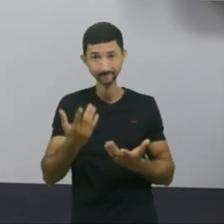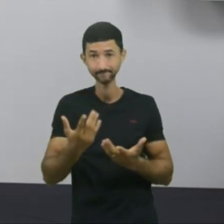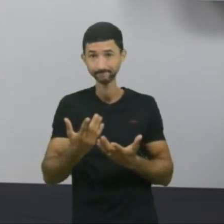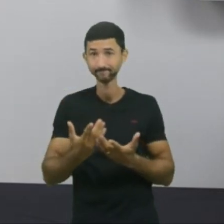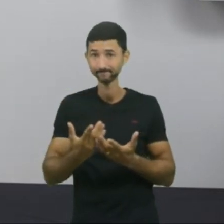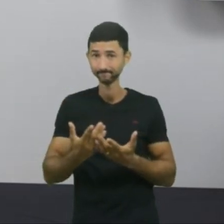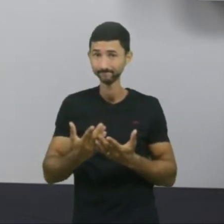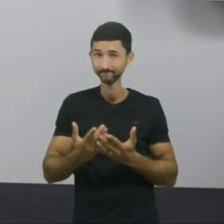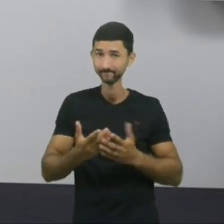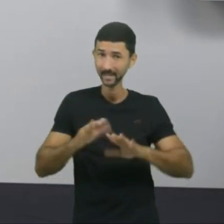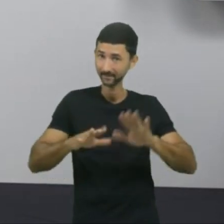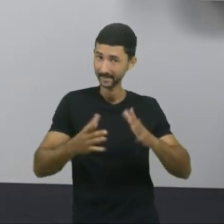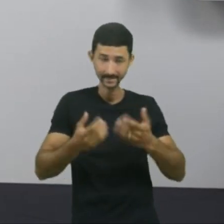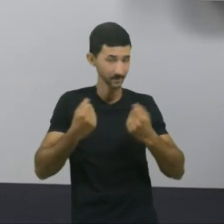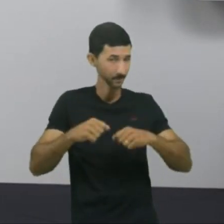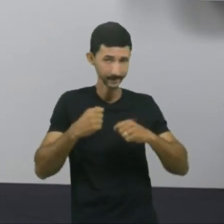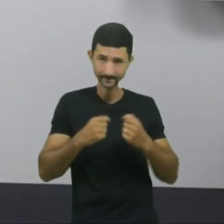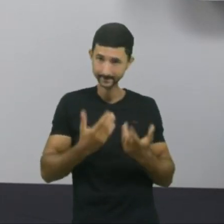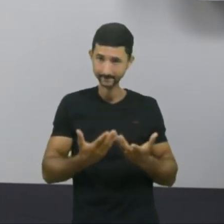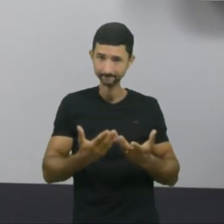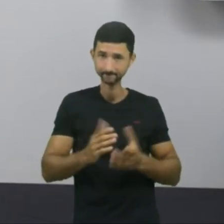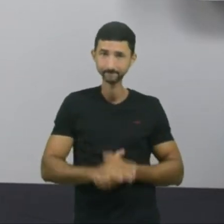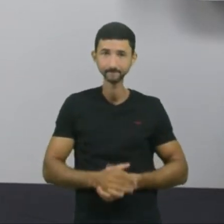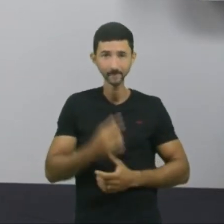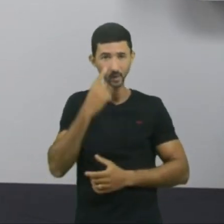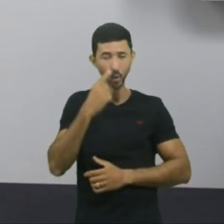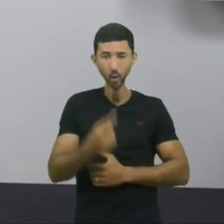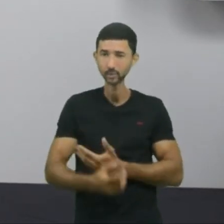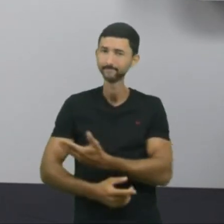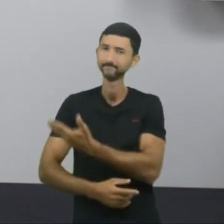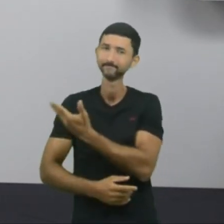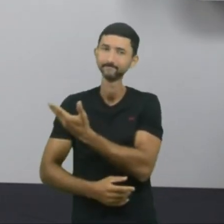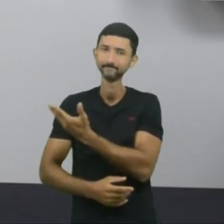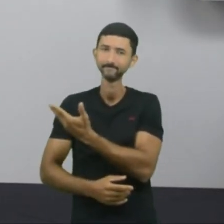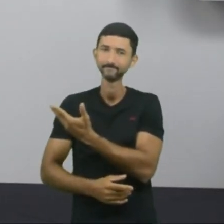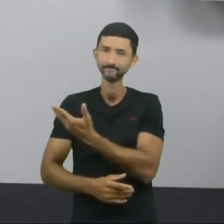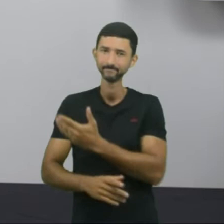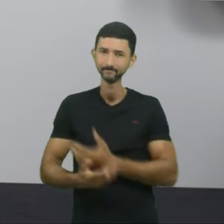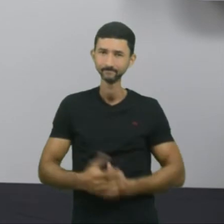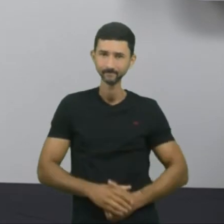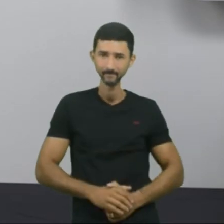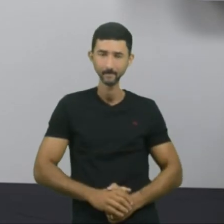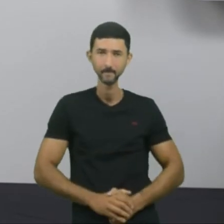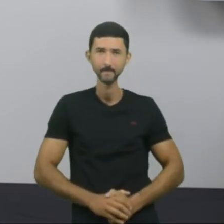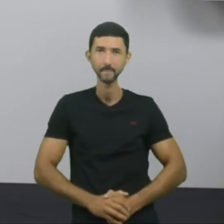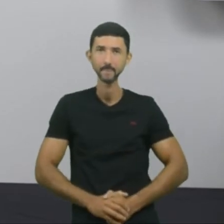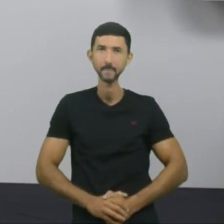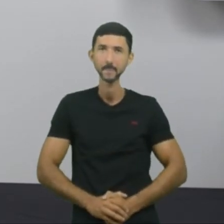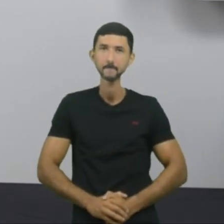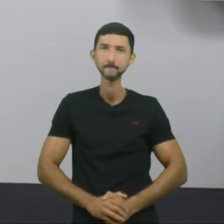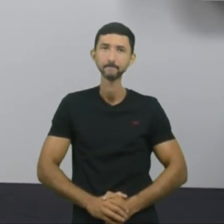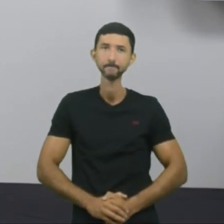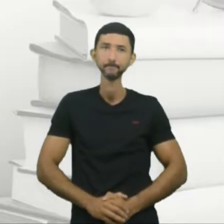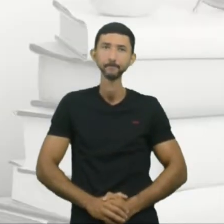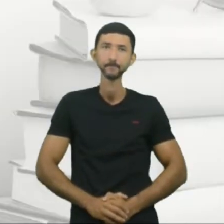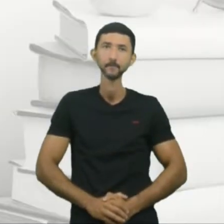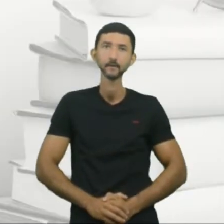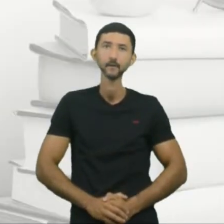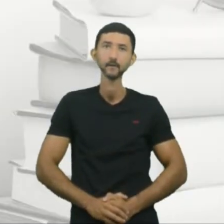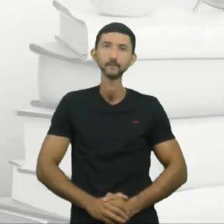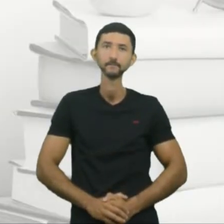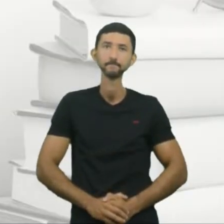sempre está precisando. Mas olhem aqui na tela, continuando eu vou falar de juros para você.